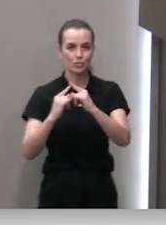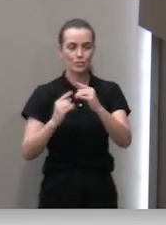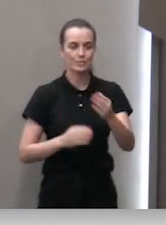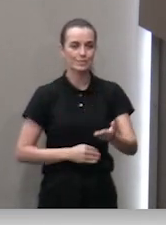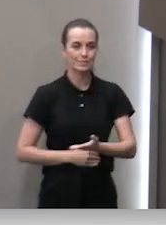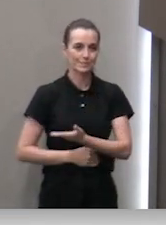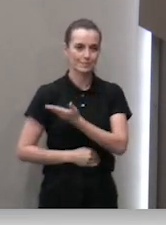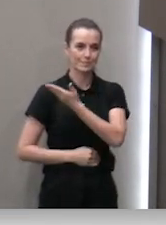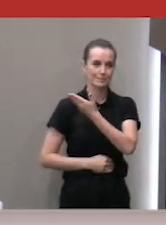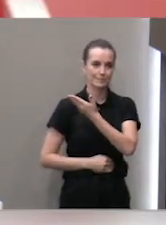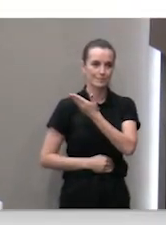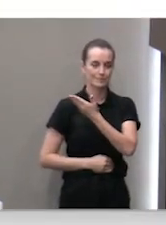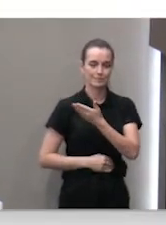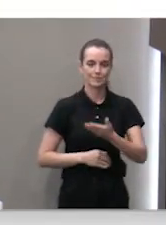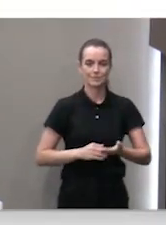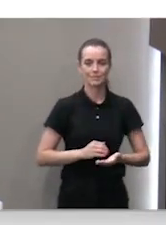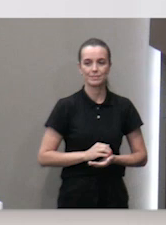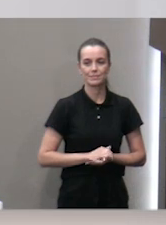Simpasso.